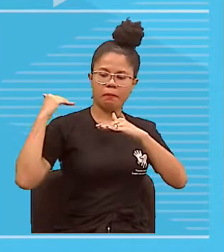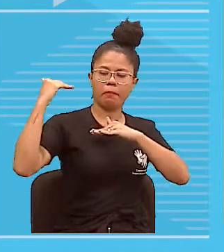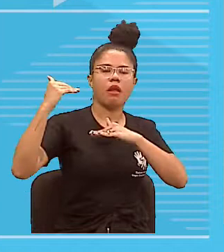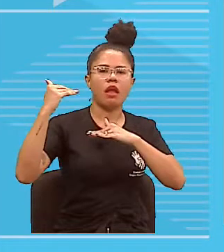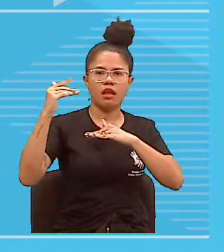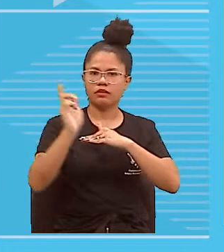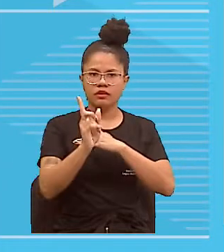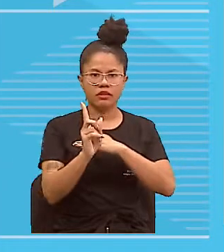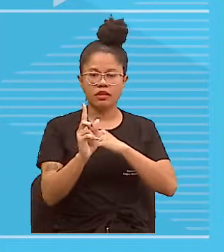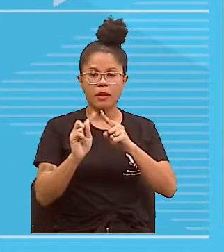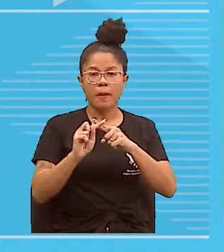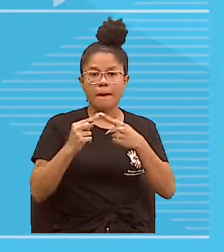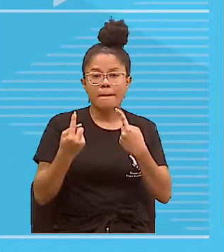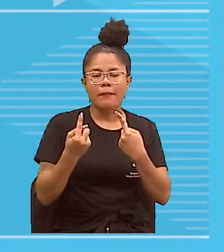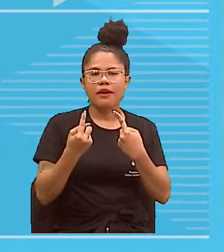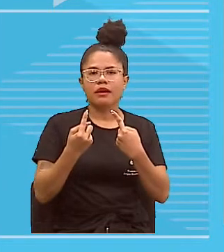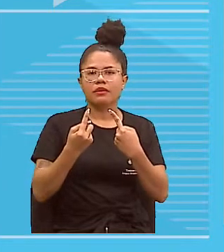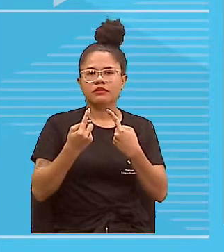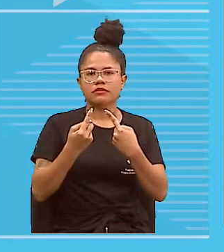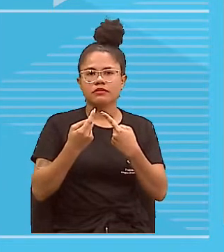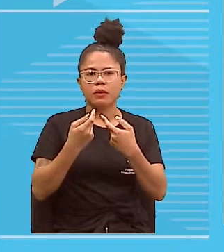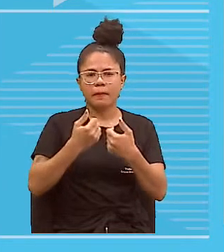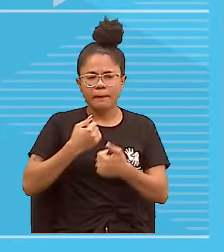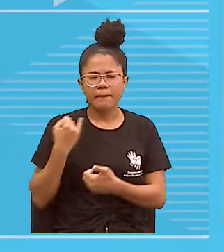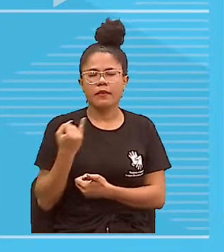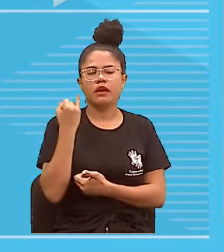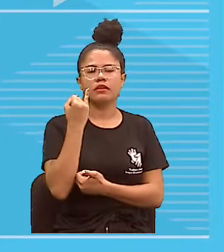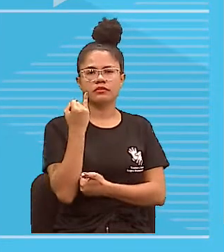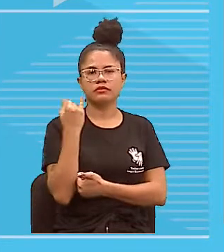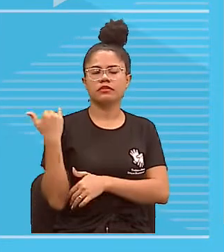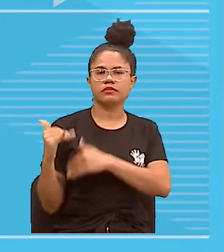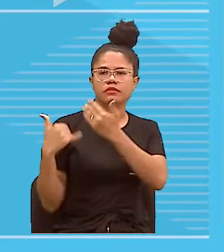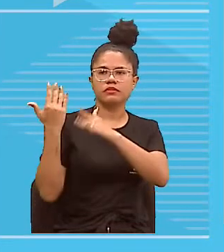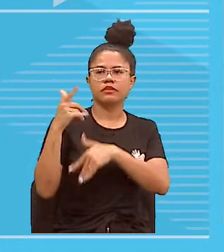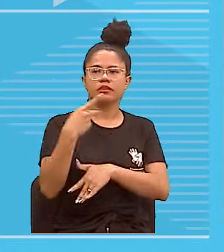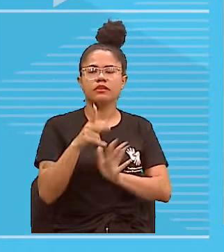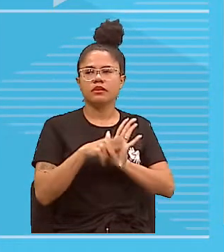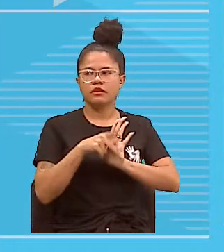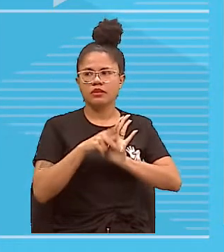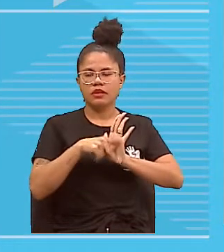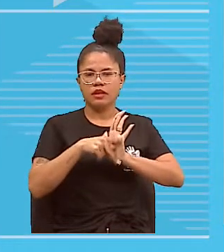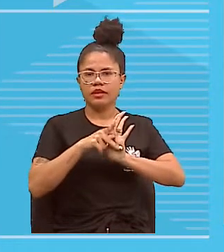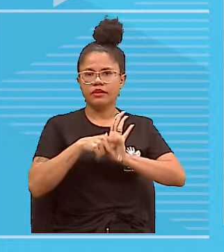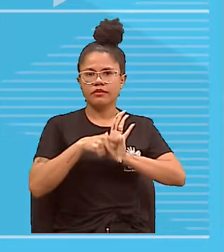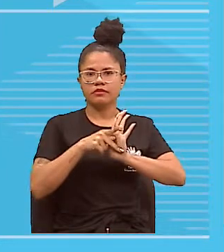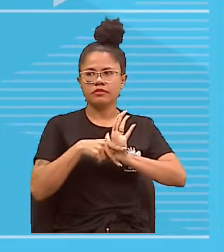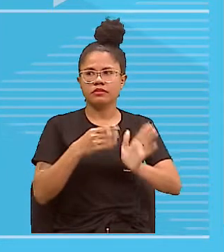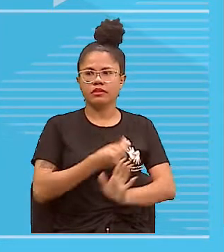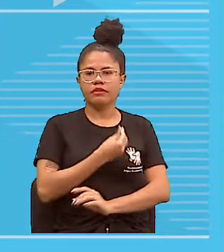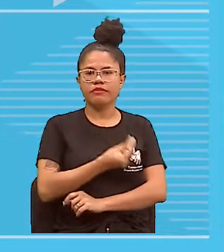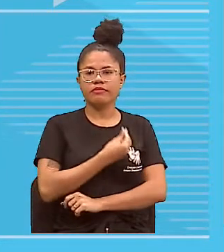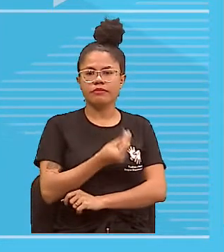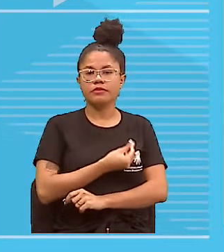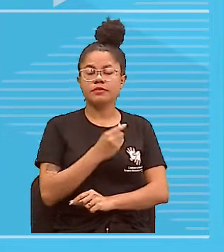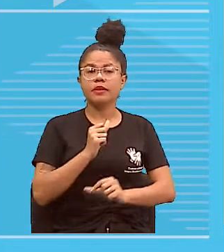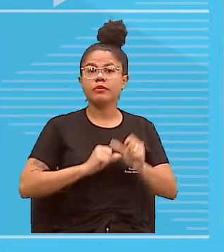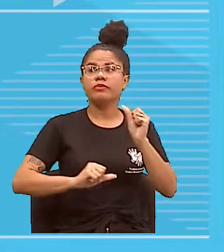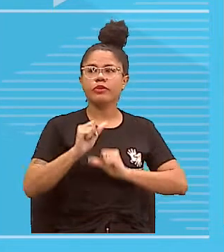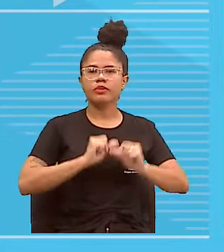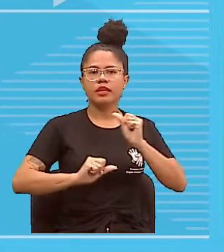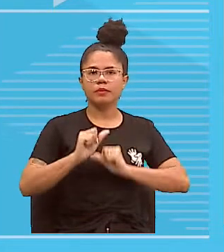se enxergar como o ator principal na construção do seu projeto de vida. Quem aí tem essa disciplina projeto de